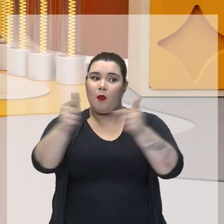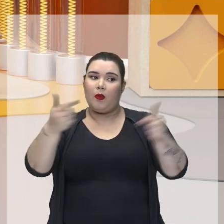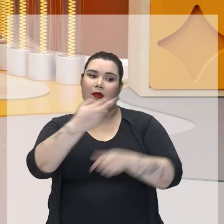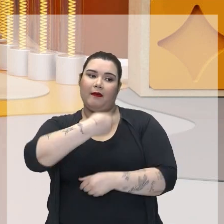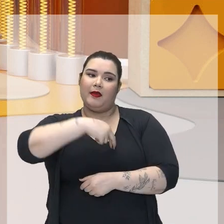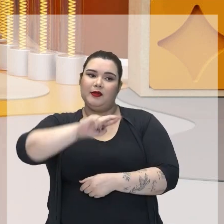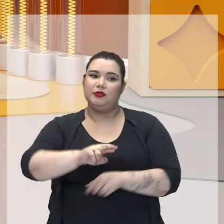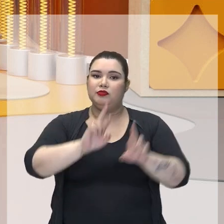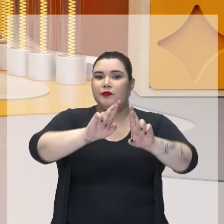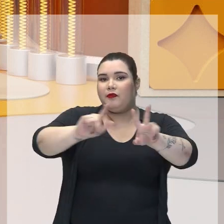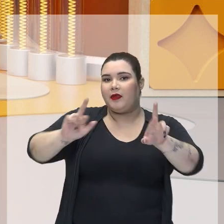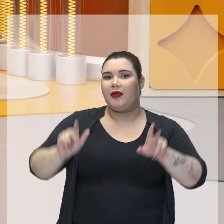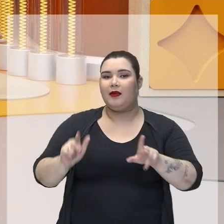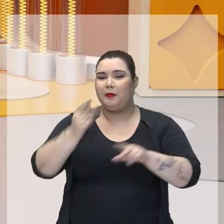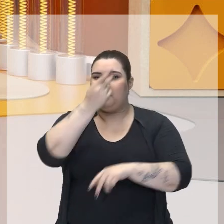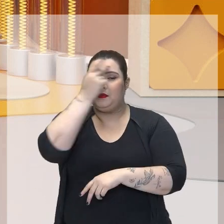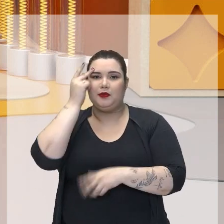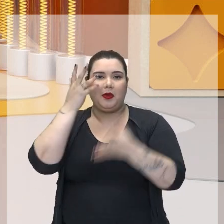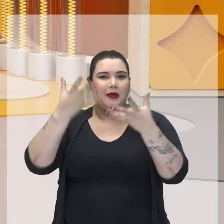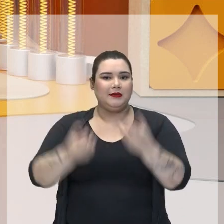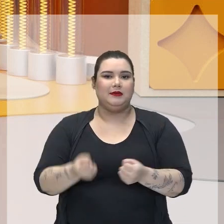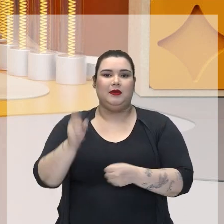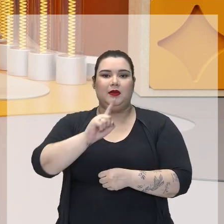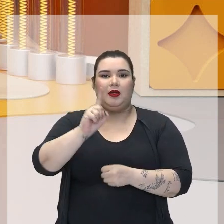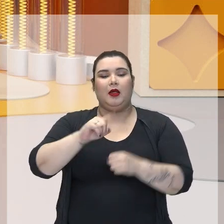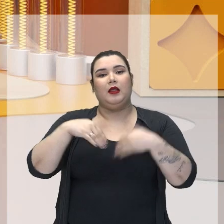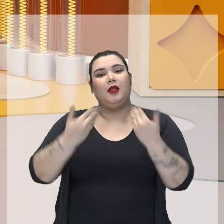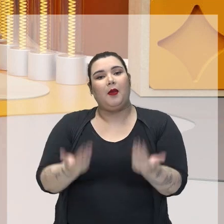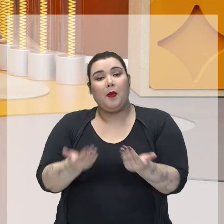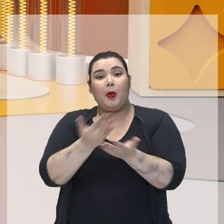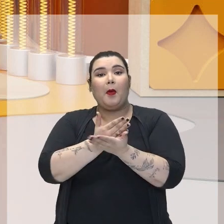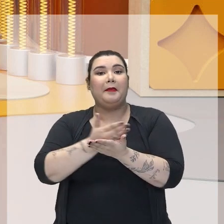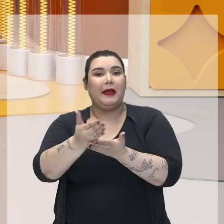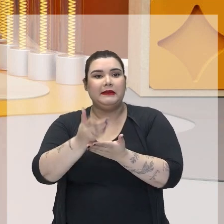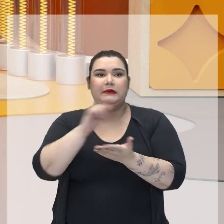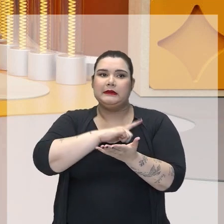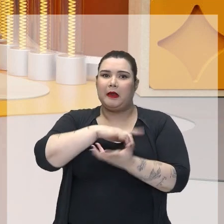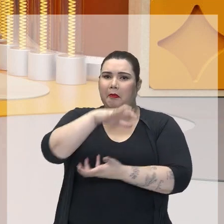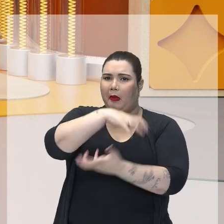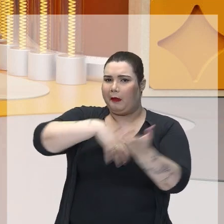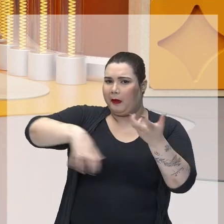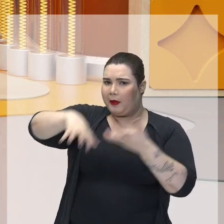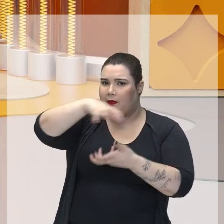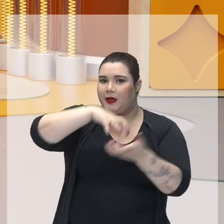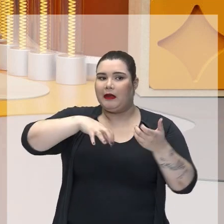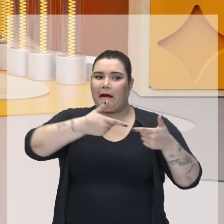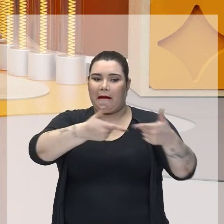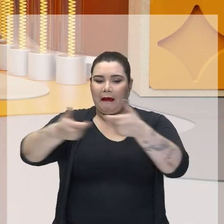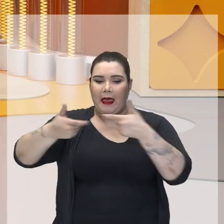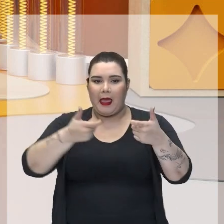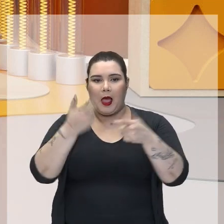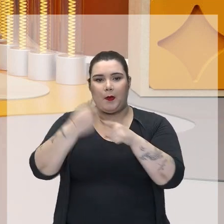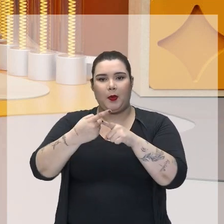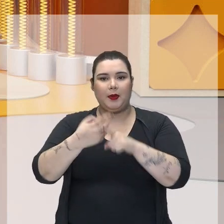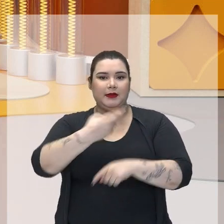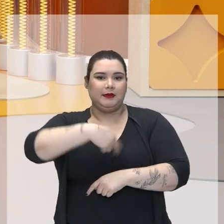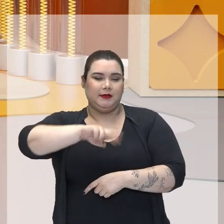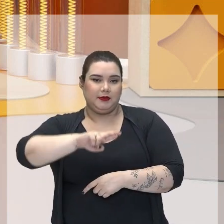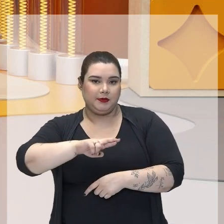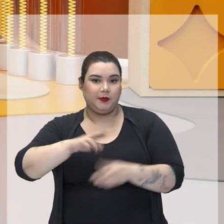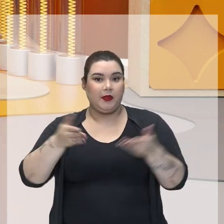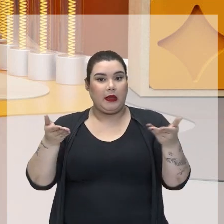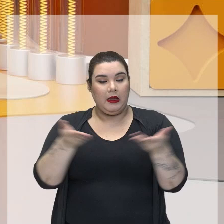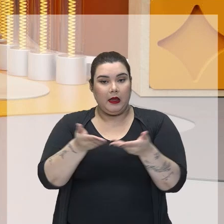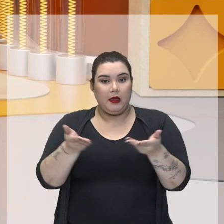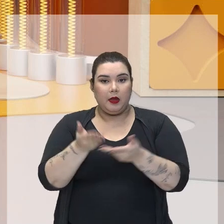outra forma de pensar, e isso acaba, por incrível que pareça, gerando esse tipo de conflito, né? Guerra por causa de religião. Como a gente vai ver aí,